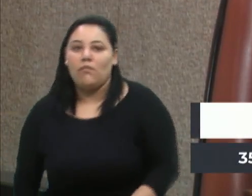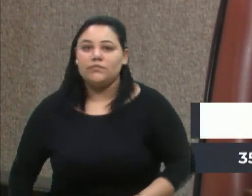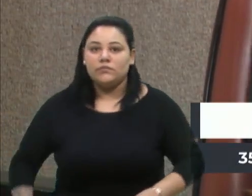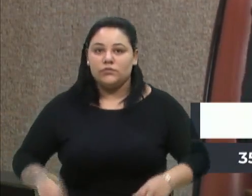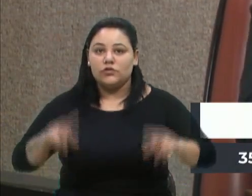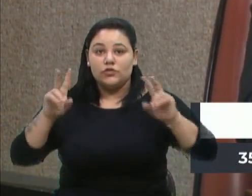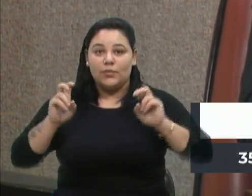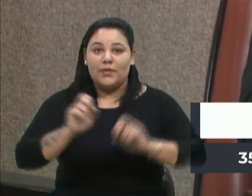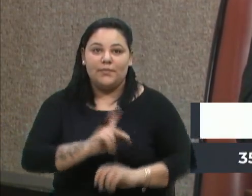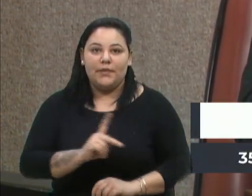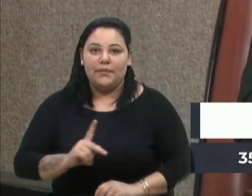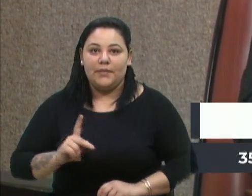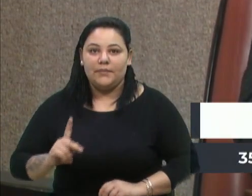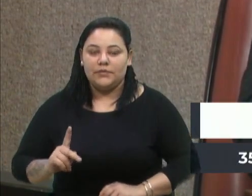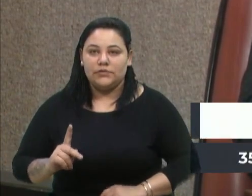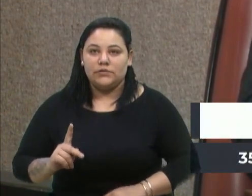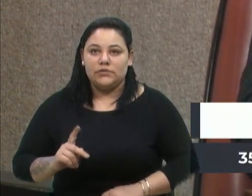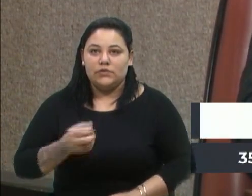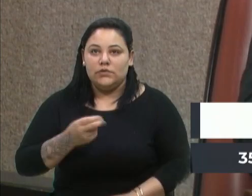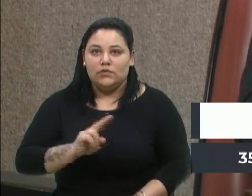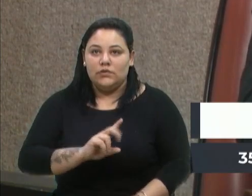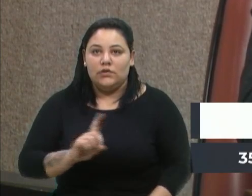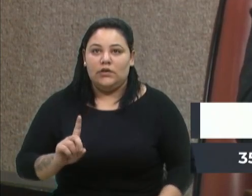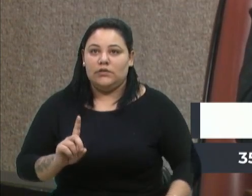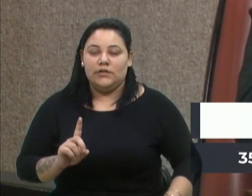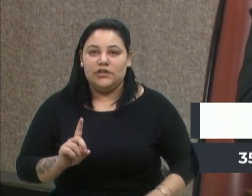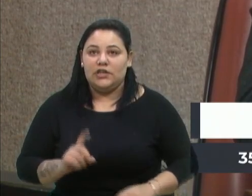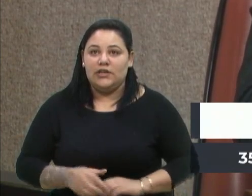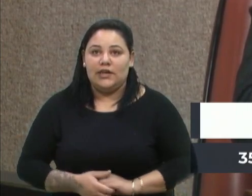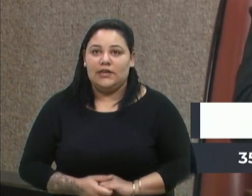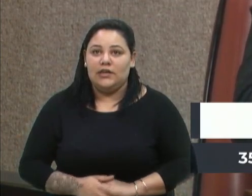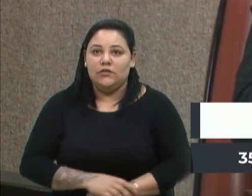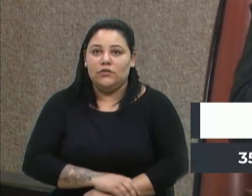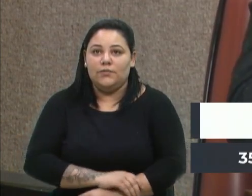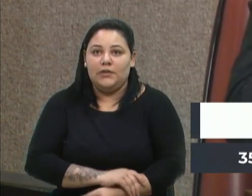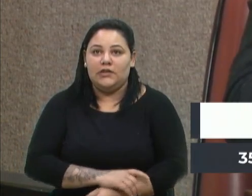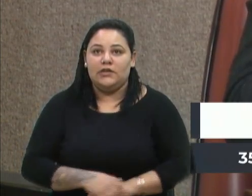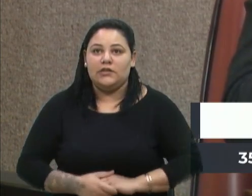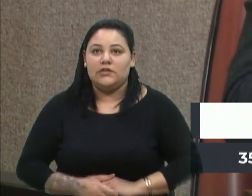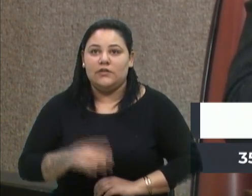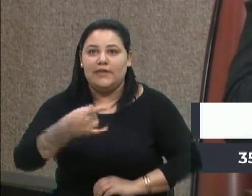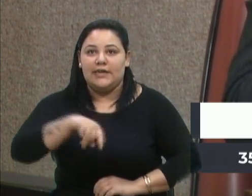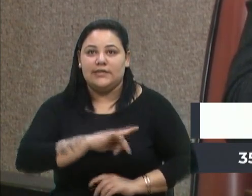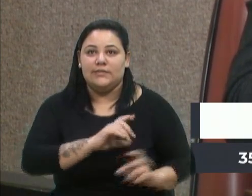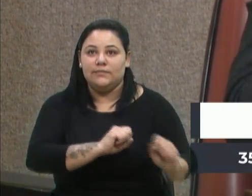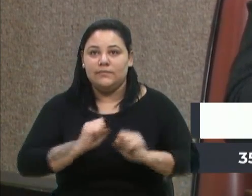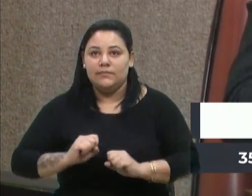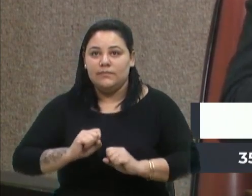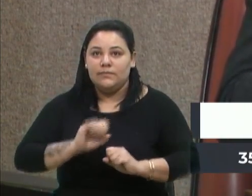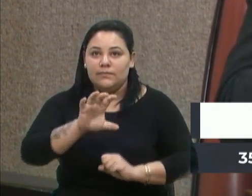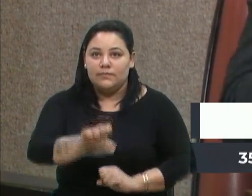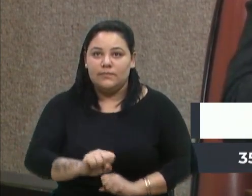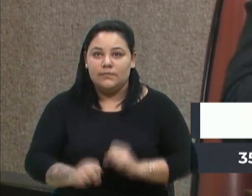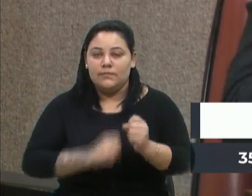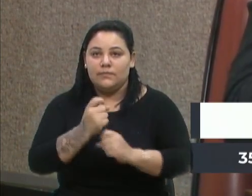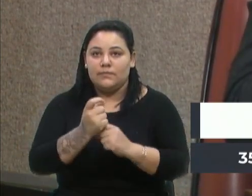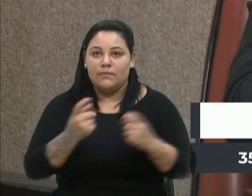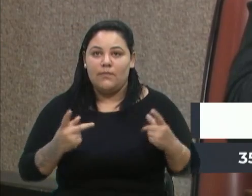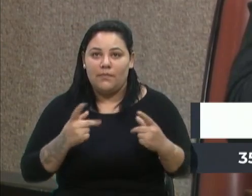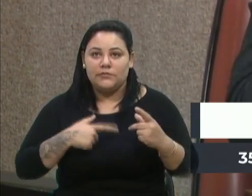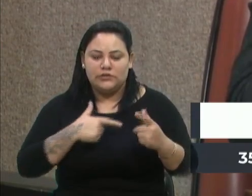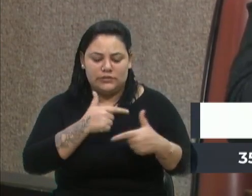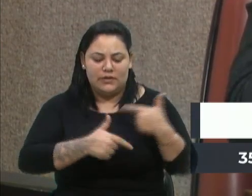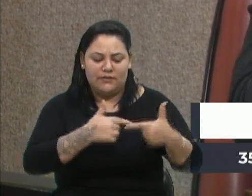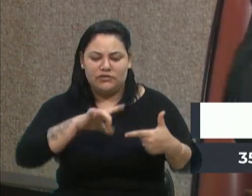PPP, e era uma briga ferrenha aqui, dizendo que o serviço era bom, era ótimo, não precisava botar ninguém, que a equipe era boa, que funcionava, que